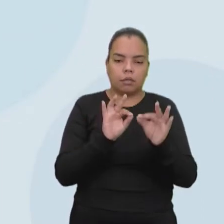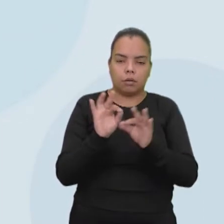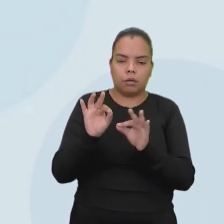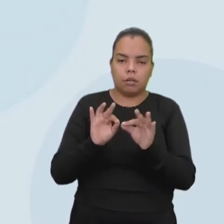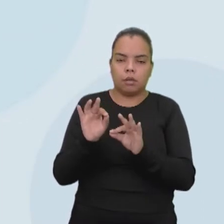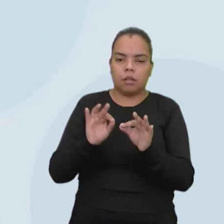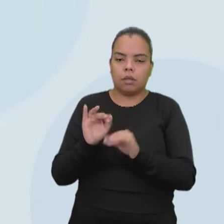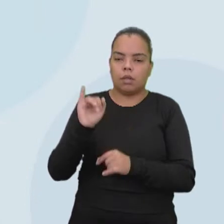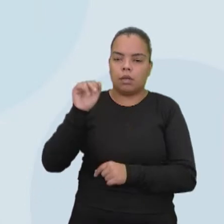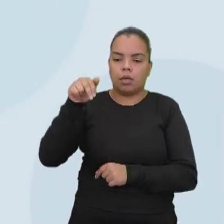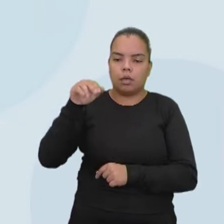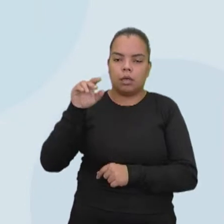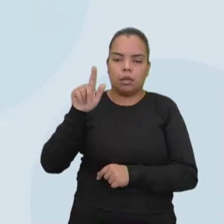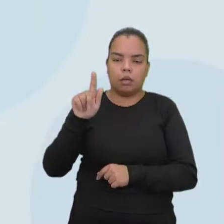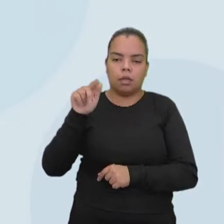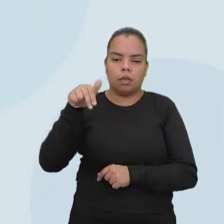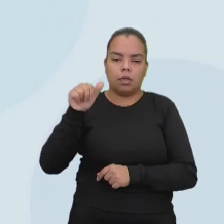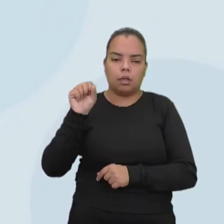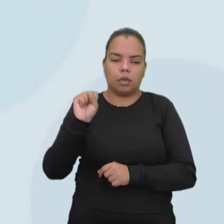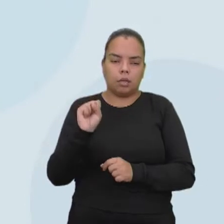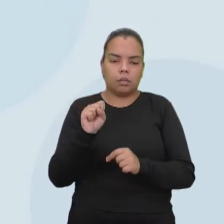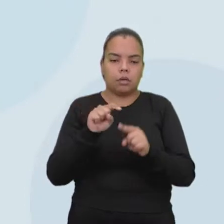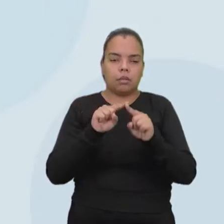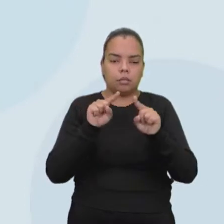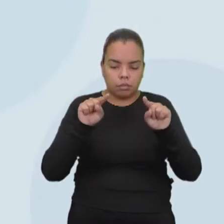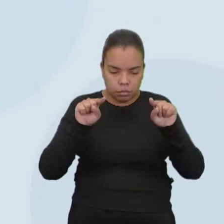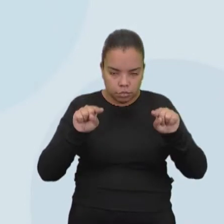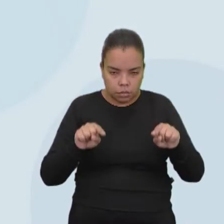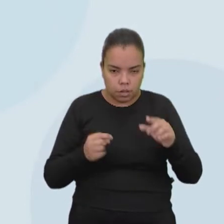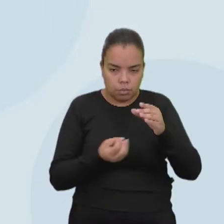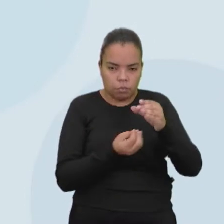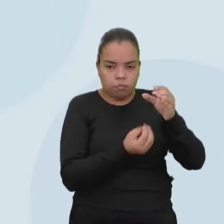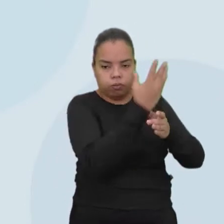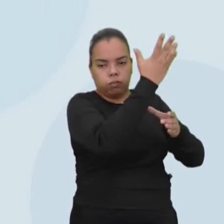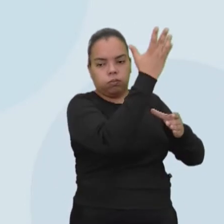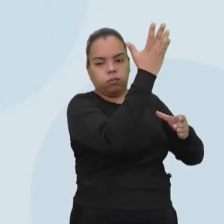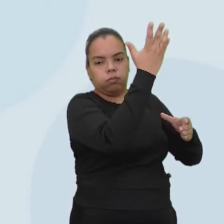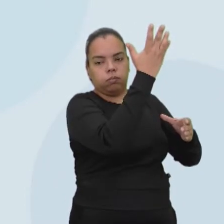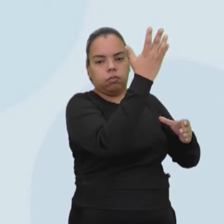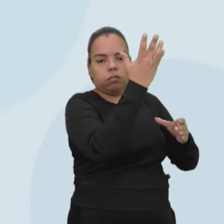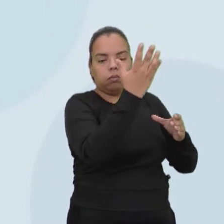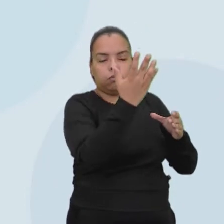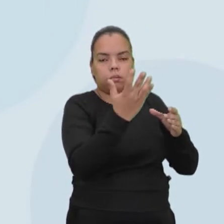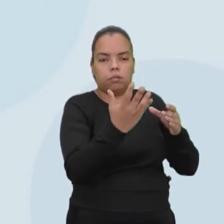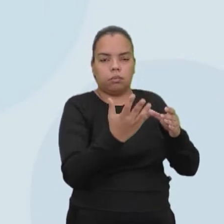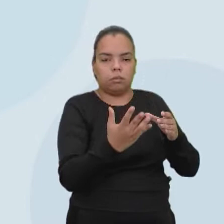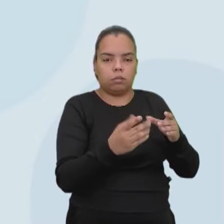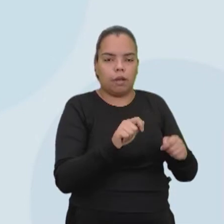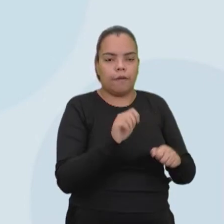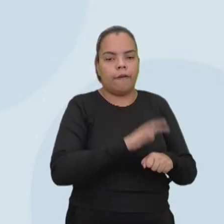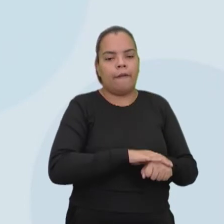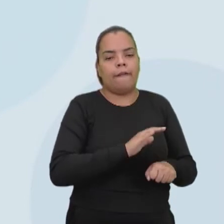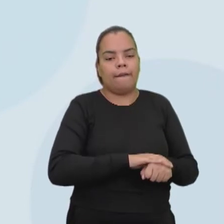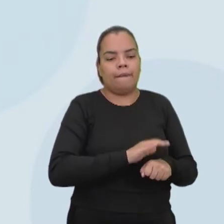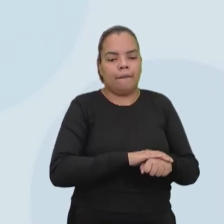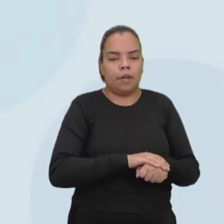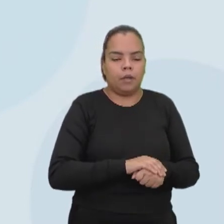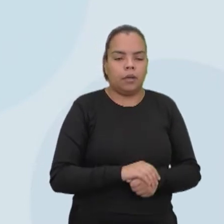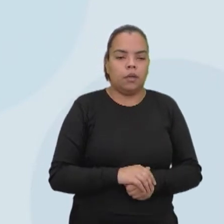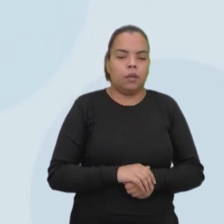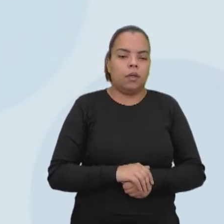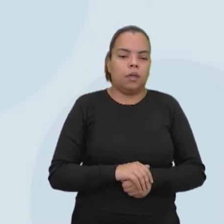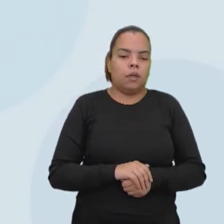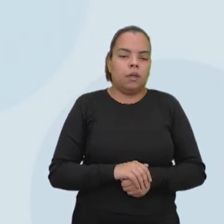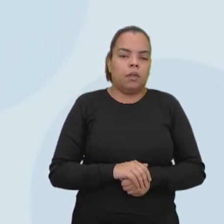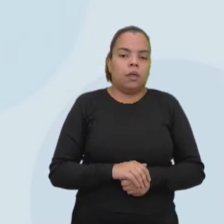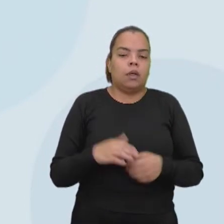rochas ígneas, né, de brecha, são geradas por fenômenos vulcânicos explosivos ou pela intrusão forçada de corpos